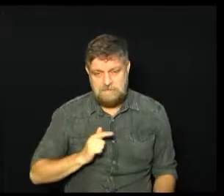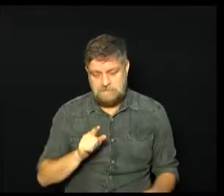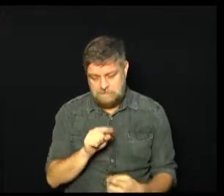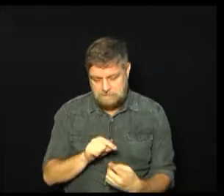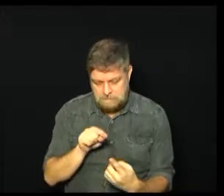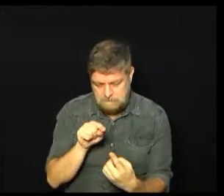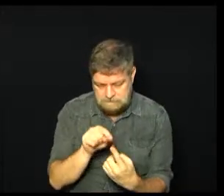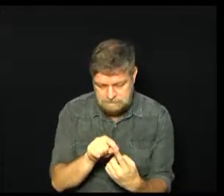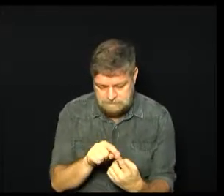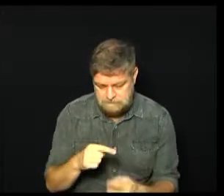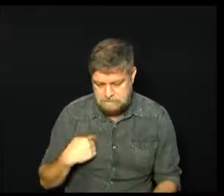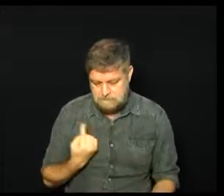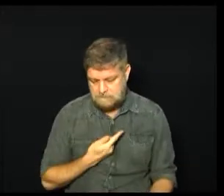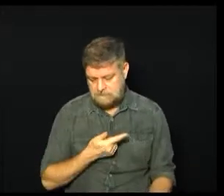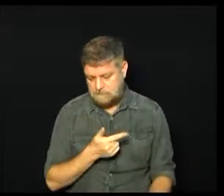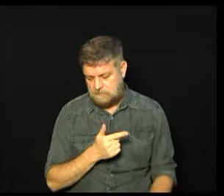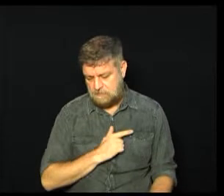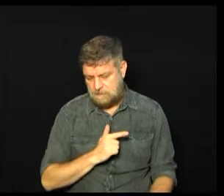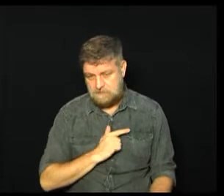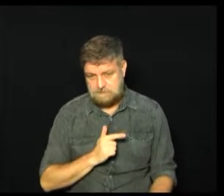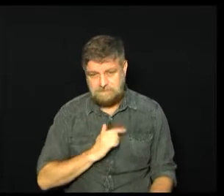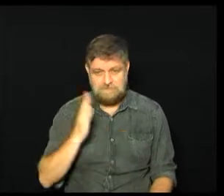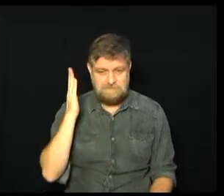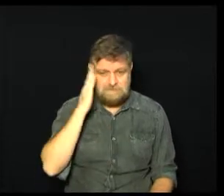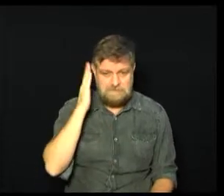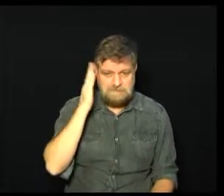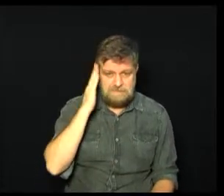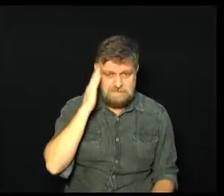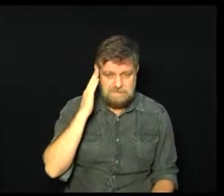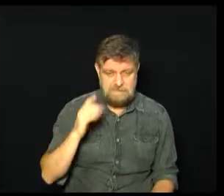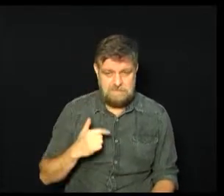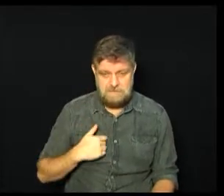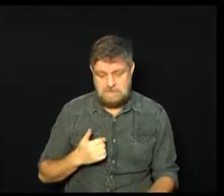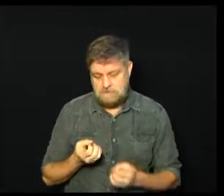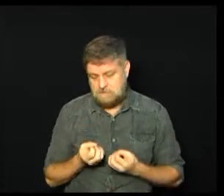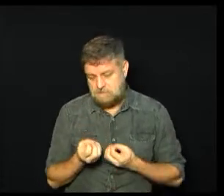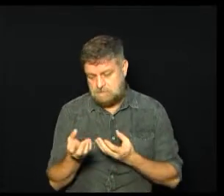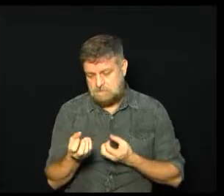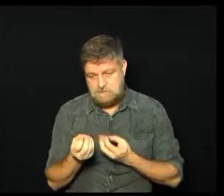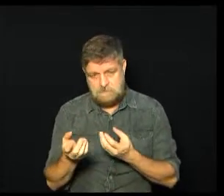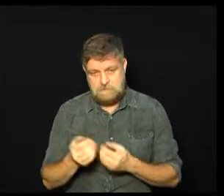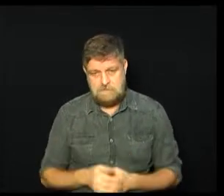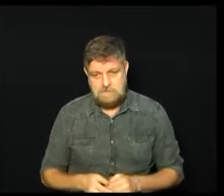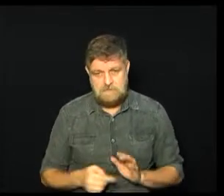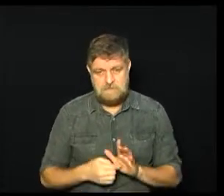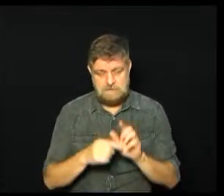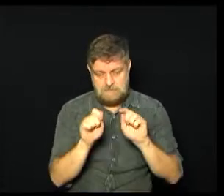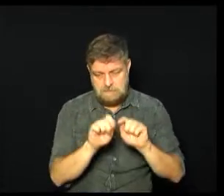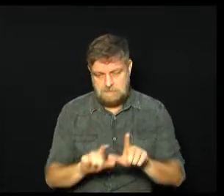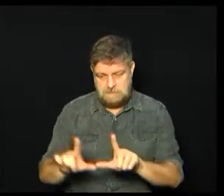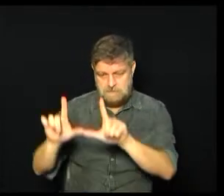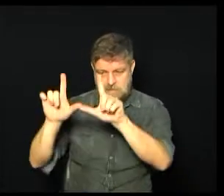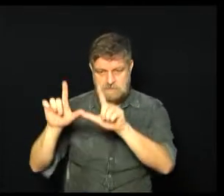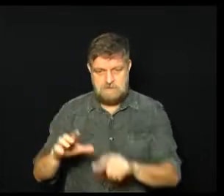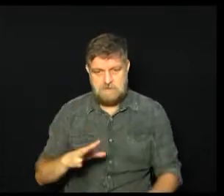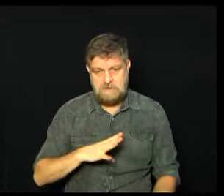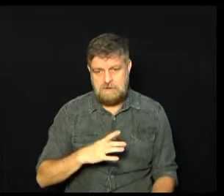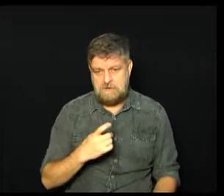objetivando que a gente tenha as figuras que eu coloquei inicialmente nessa apresentação, e uma